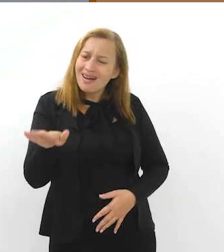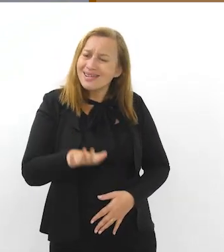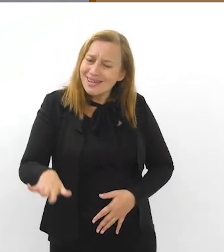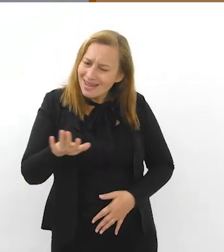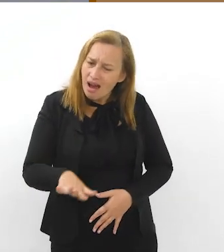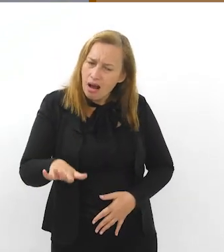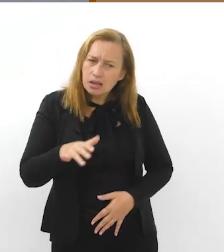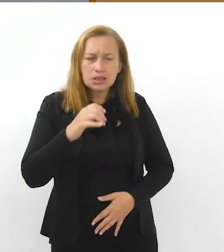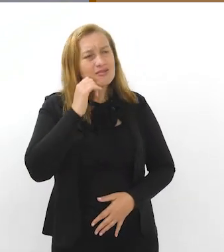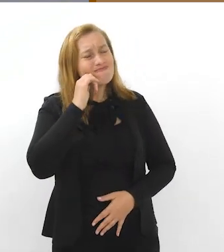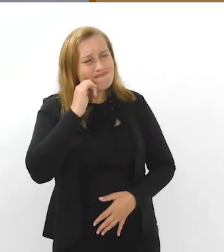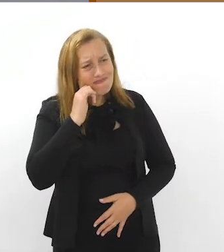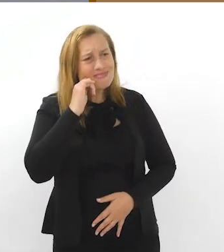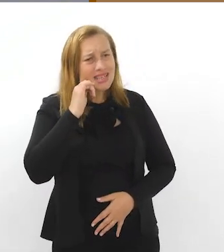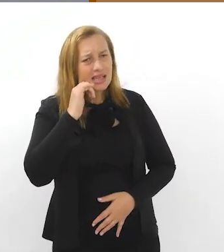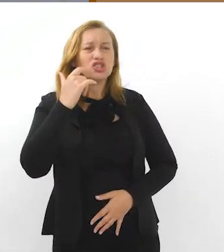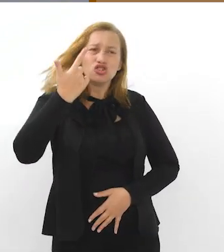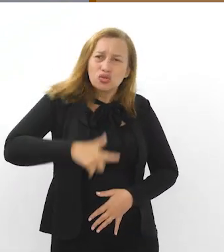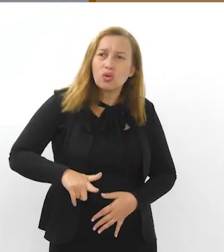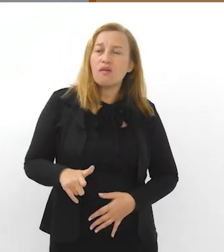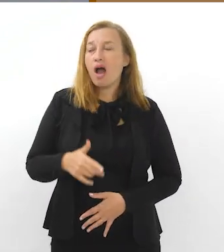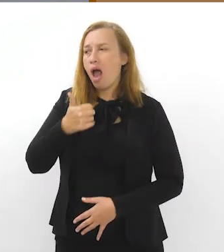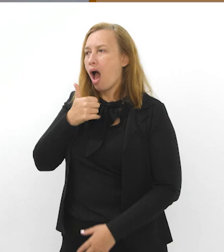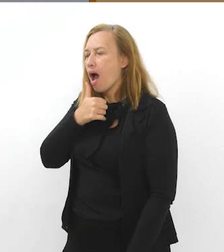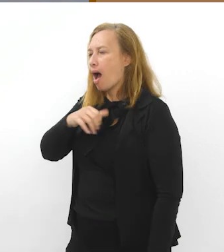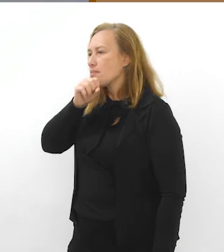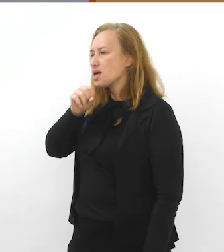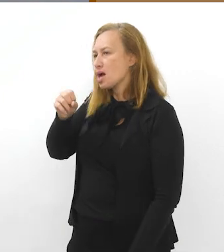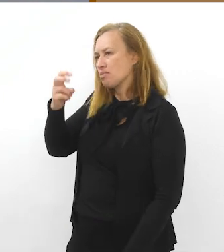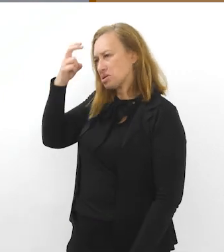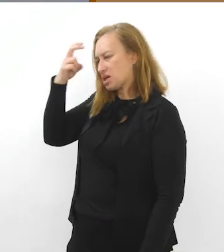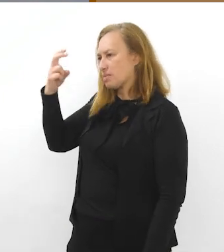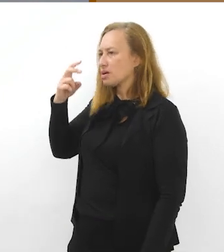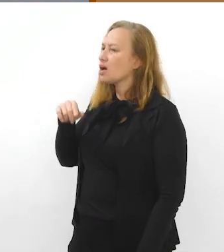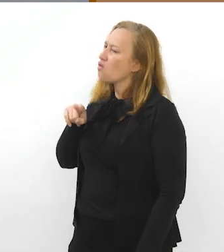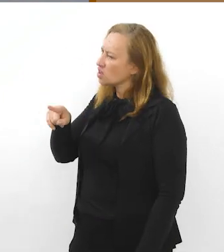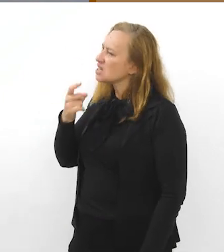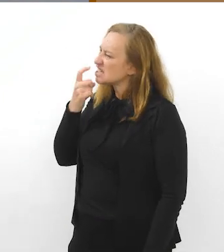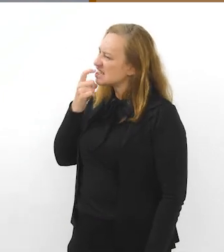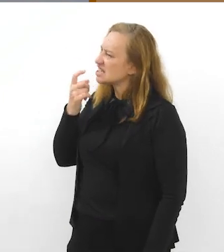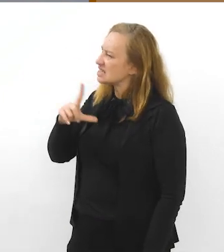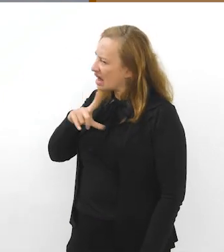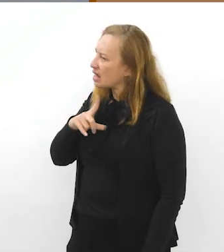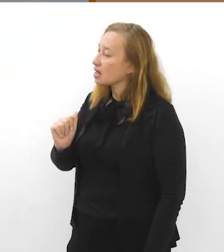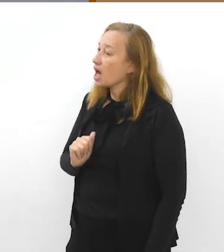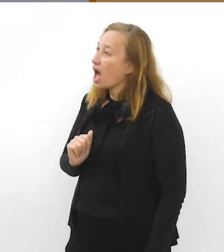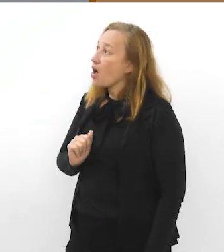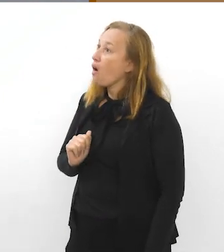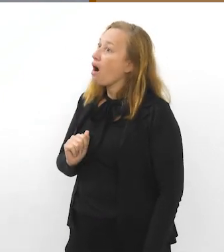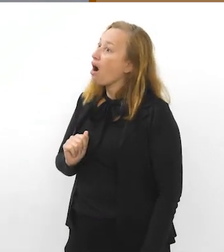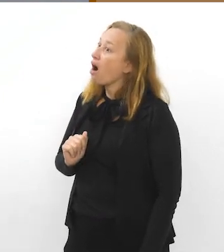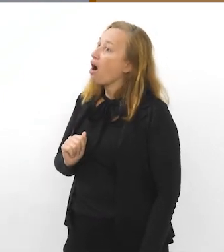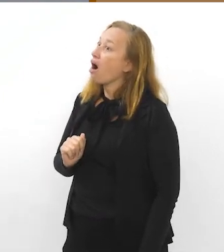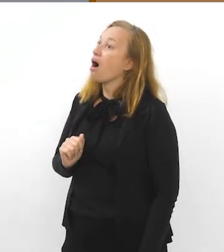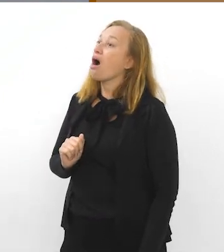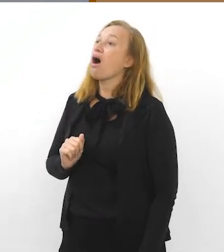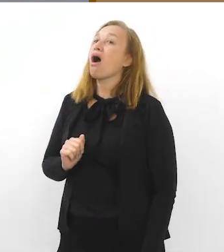minha mãe, com a sabedoria dela, virou para mim e falou assim: você não tem dente? Só